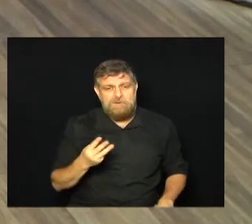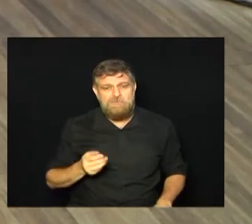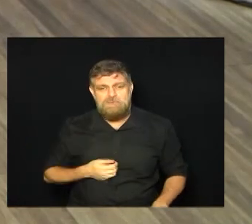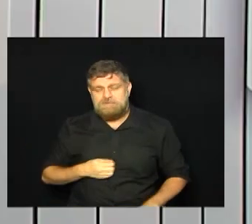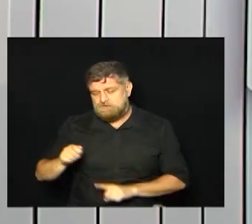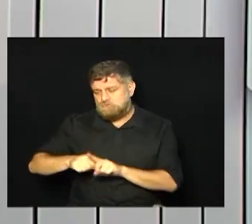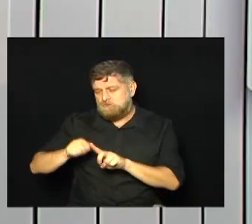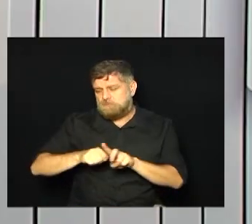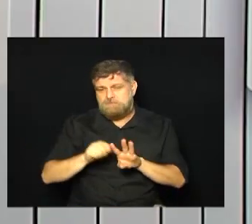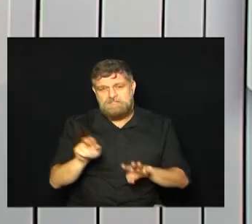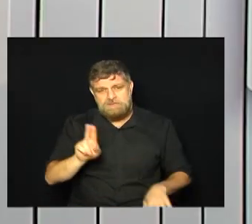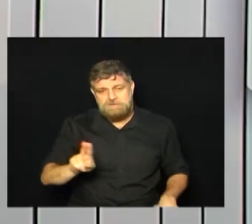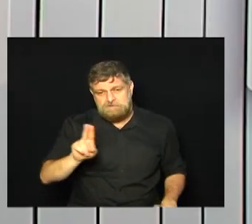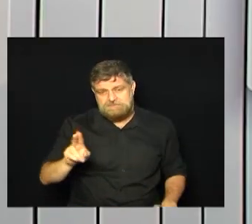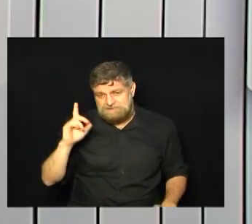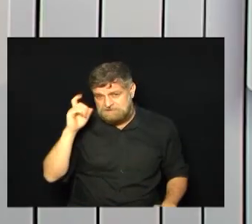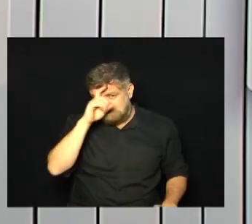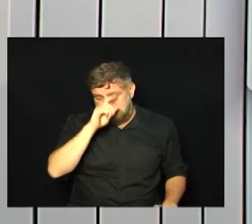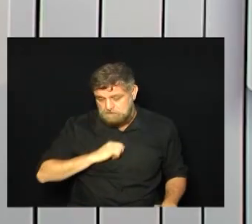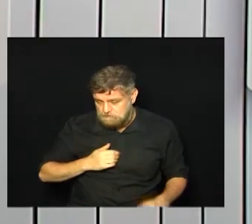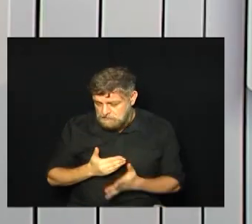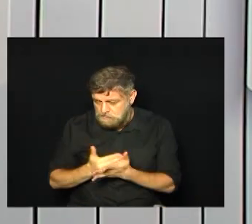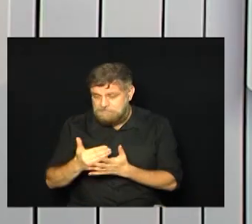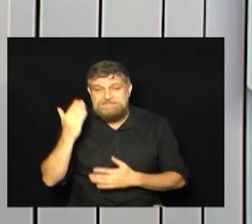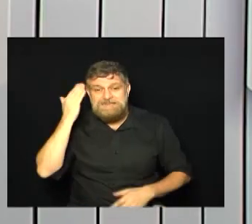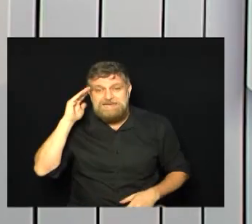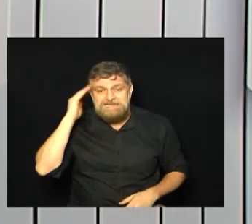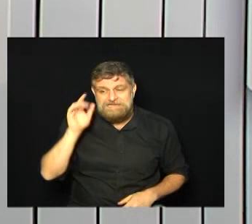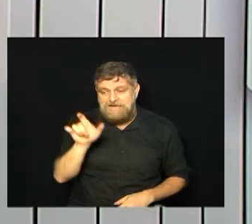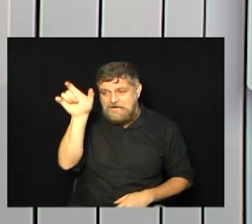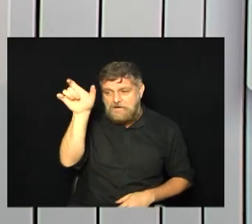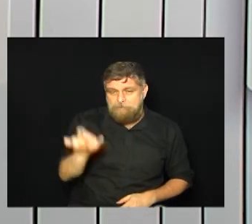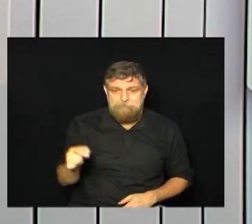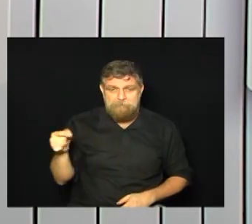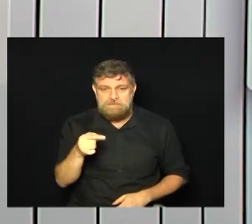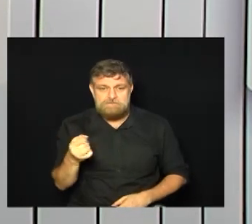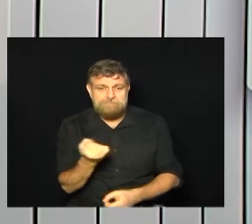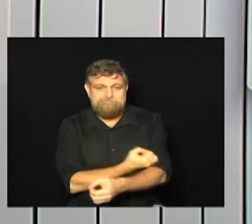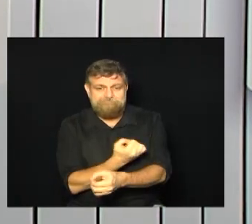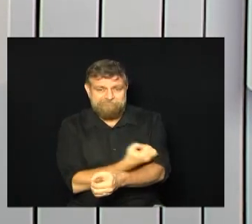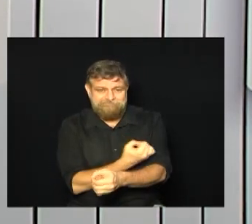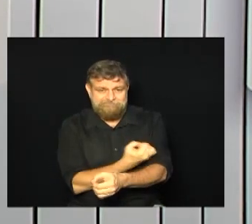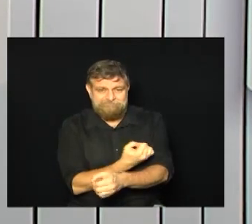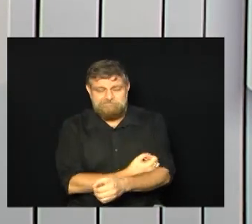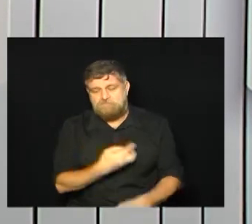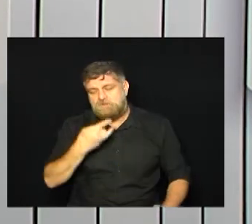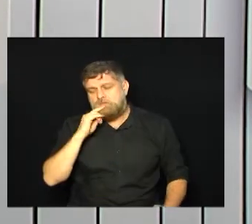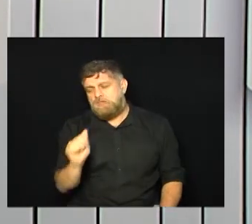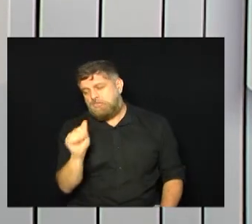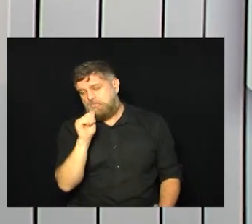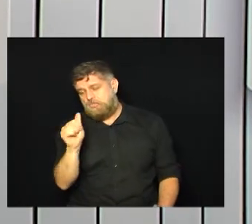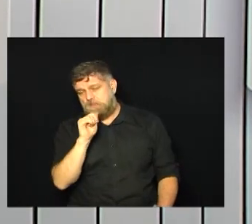meses. Isso dificulta em um primeiro momento entender que a pessoa ou está dependente ou com